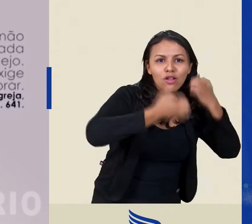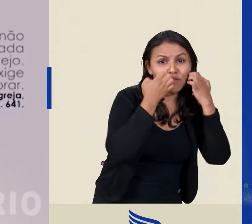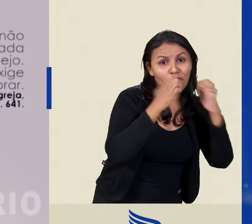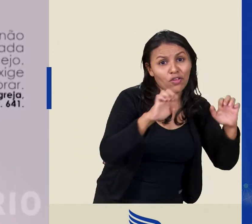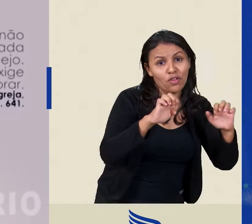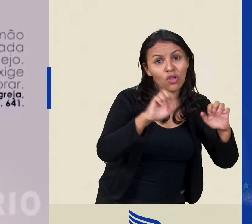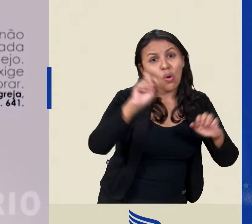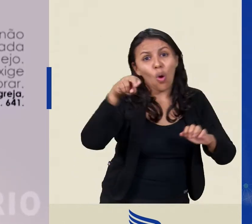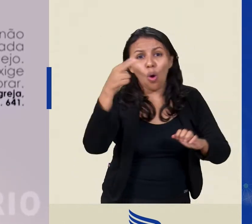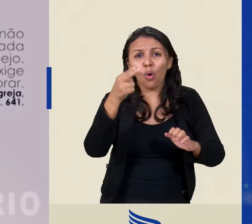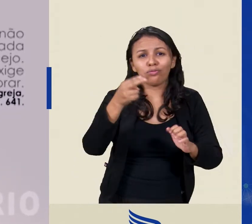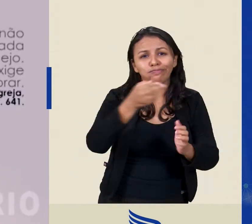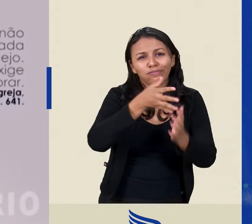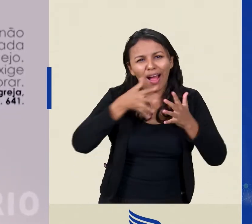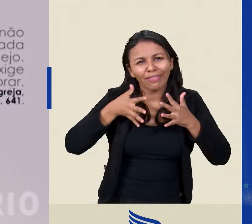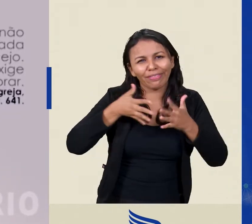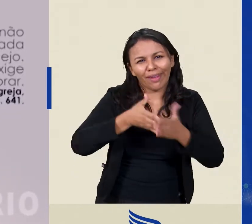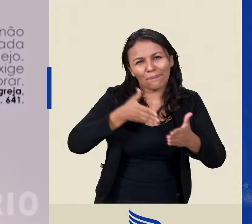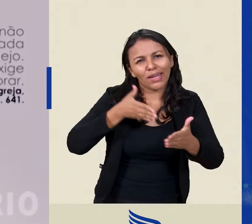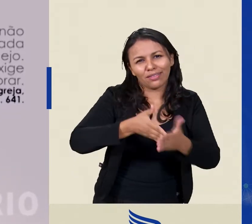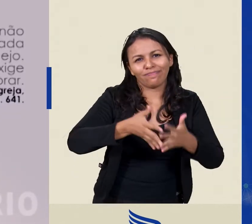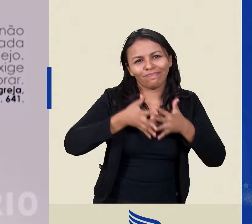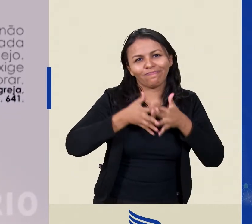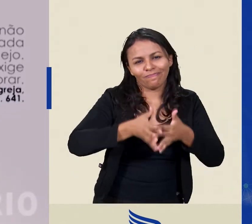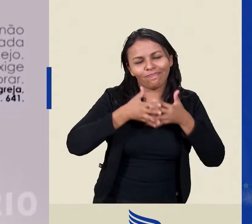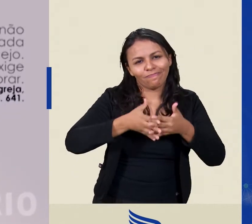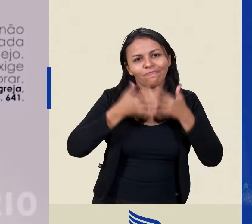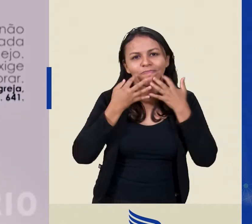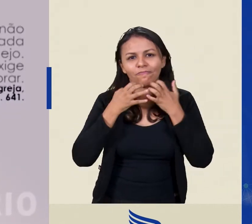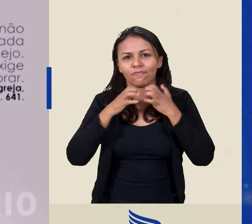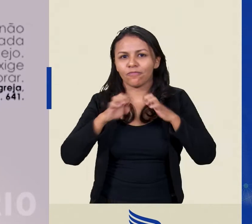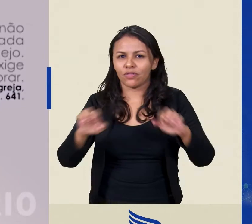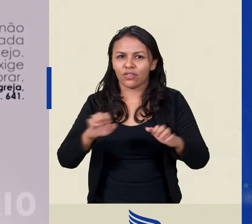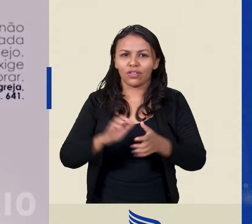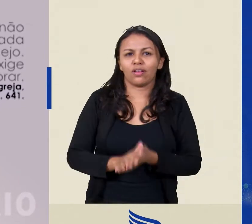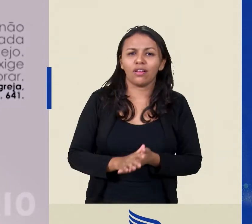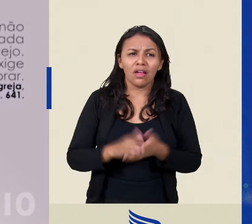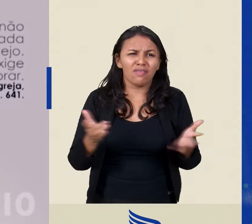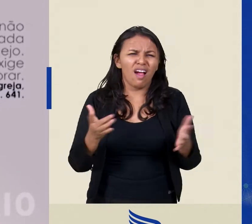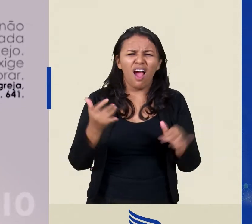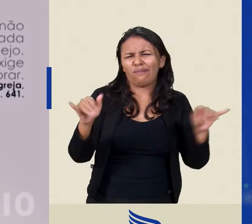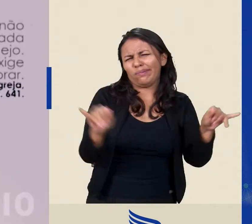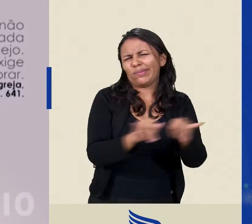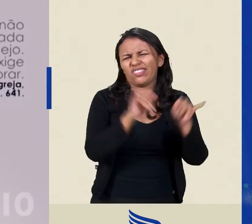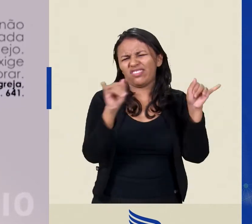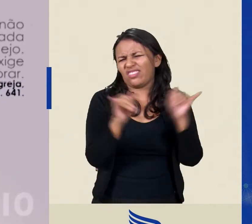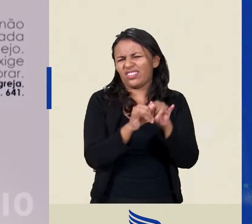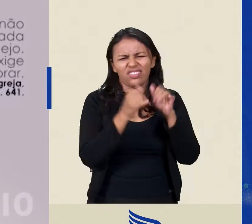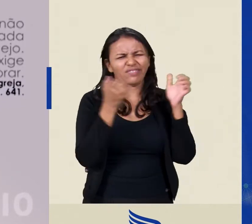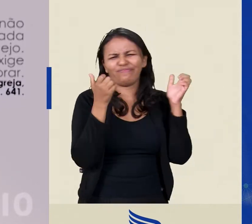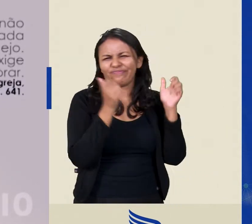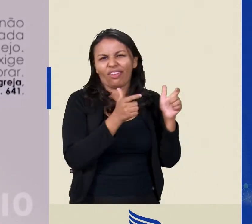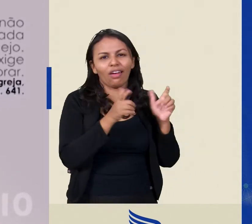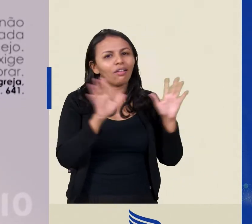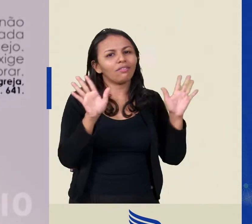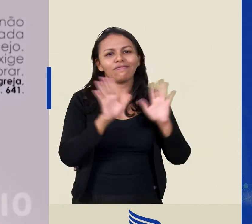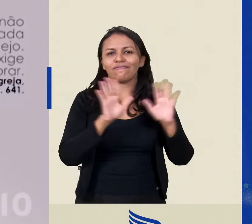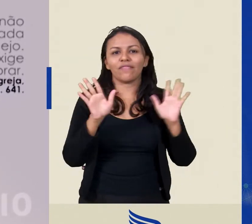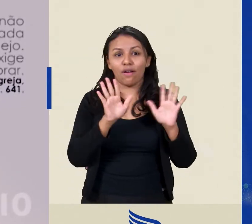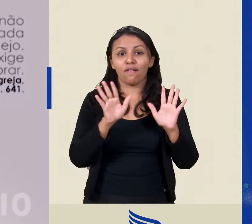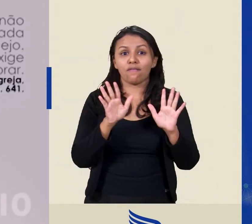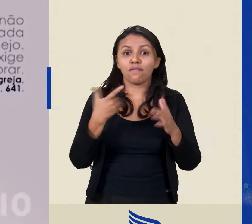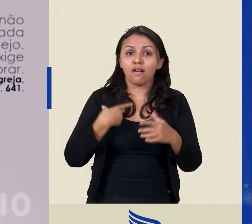coisa insignificante para ser passada por alto com um gracejo. A questão do vestuário exige